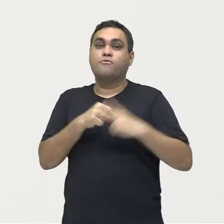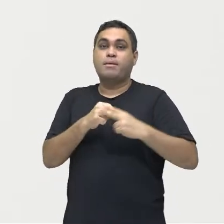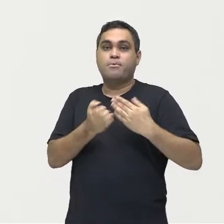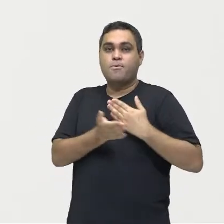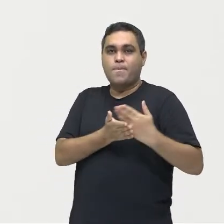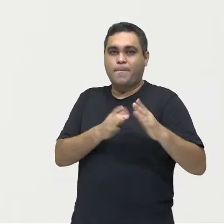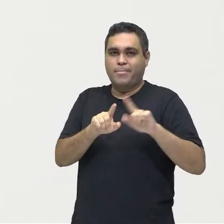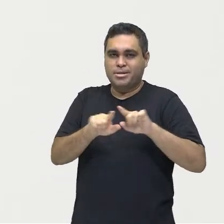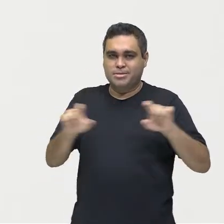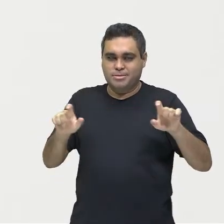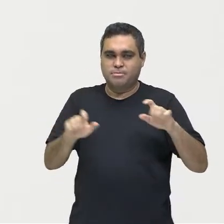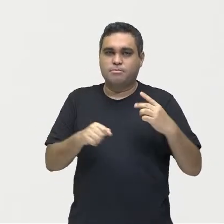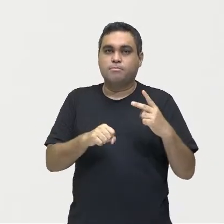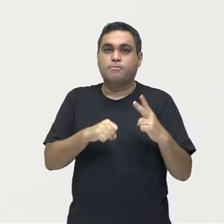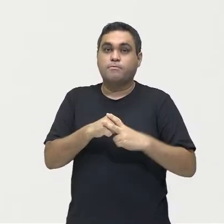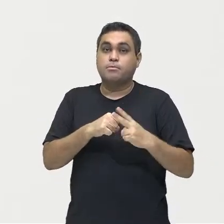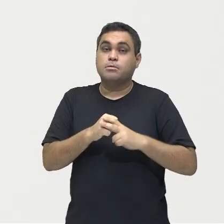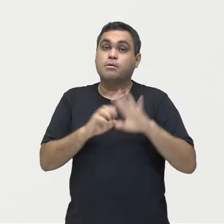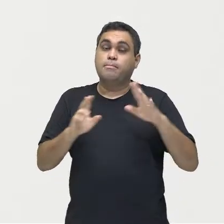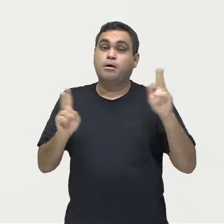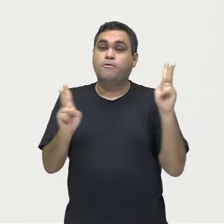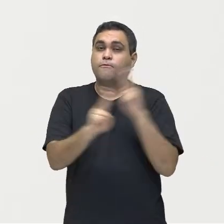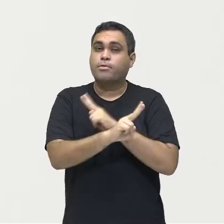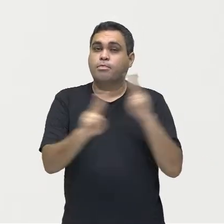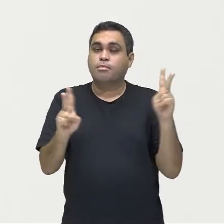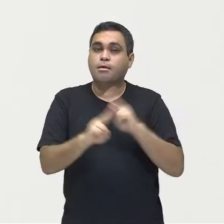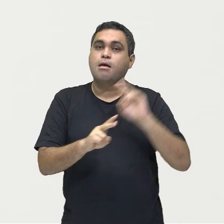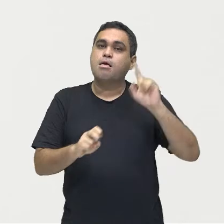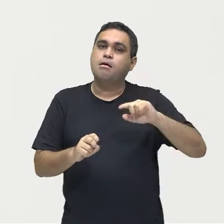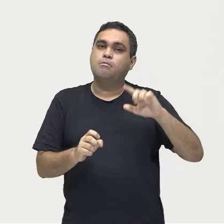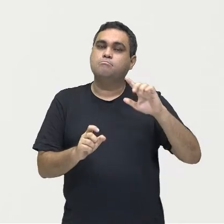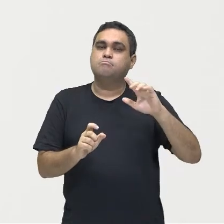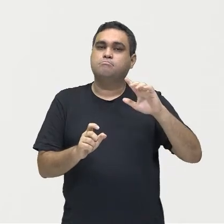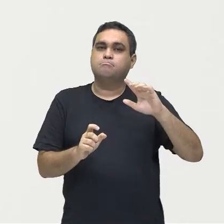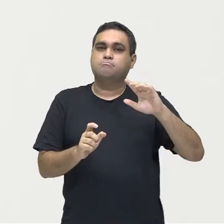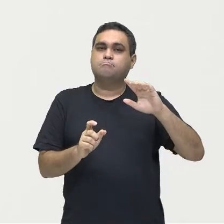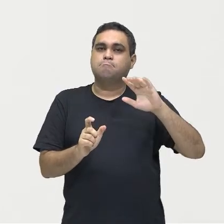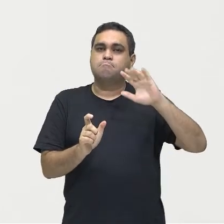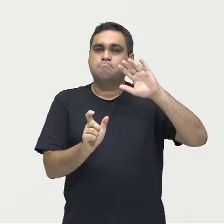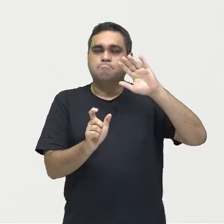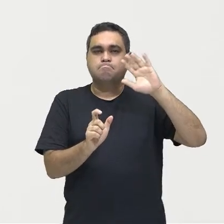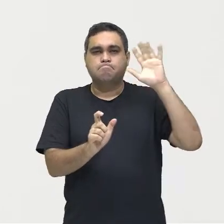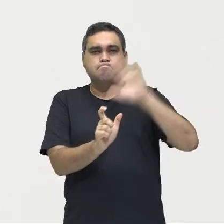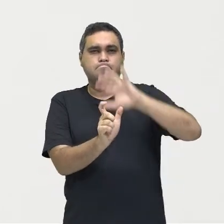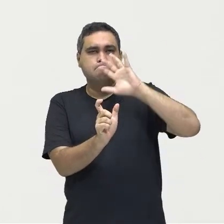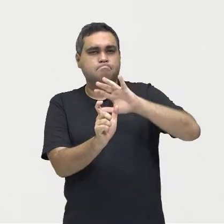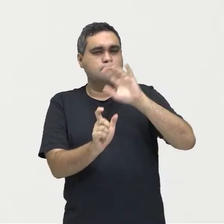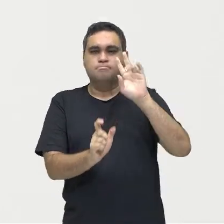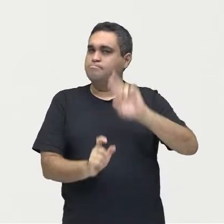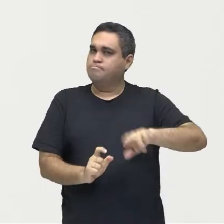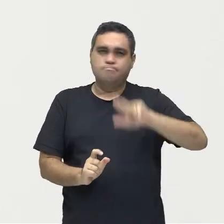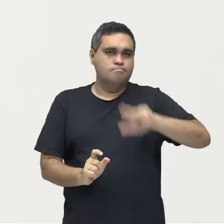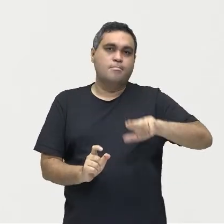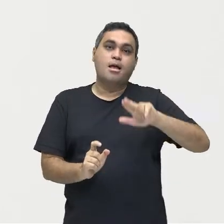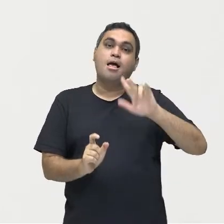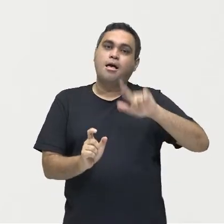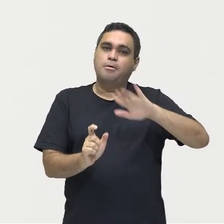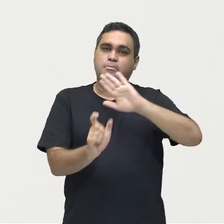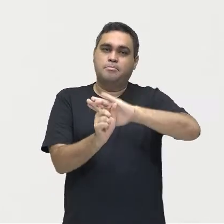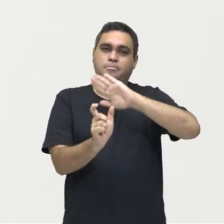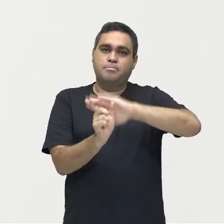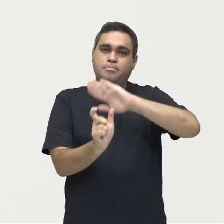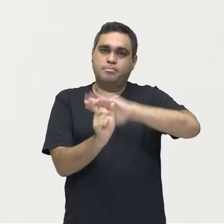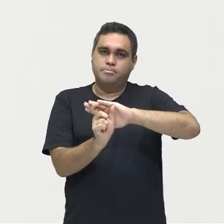Ocorre que o verbo ventar não está no seu sentido literal, denotativo, está no sentido